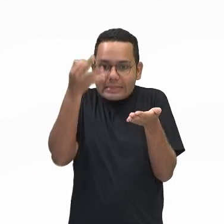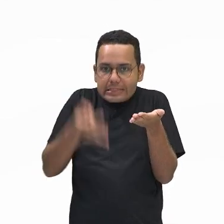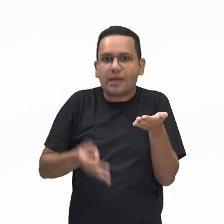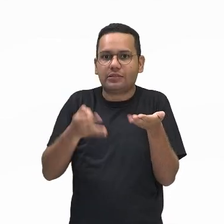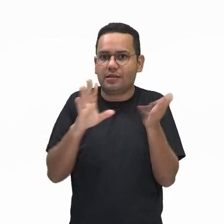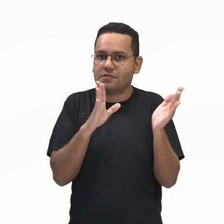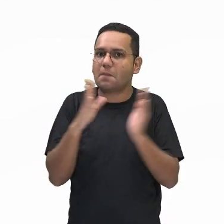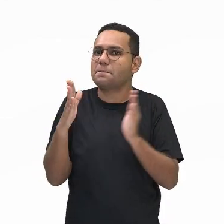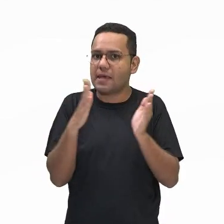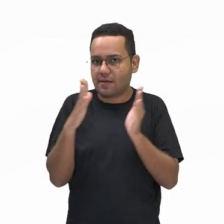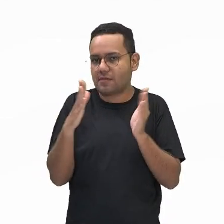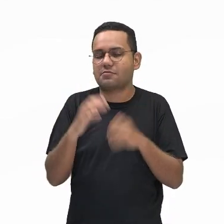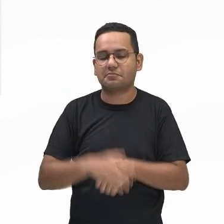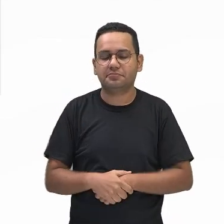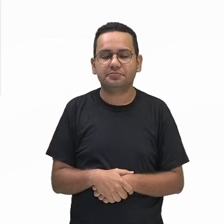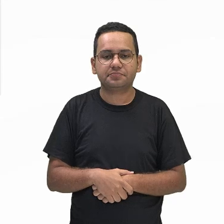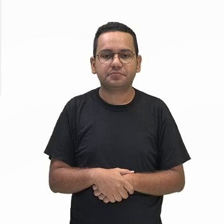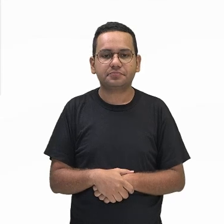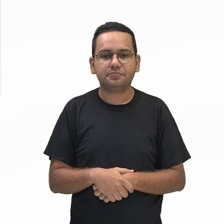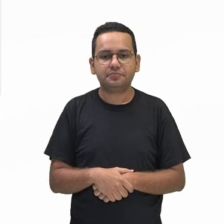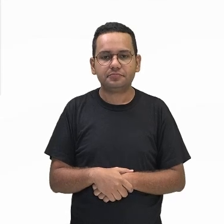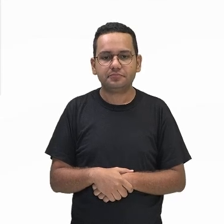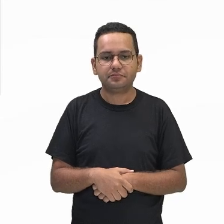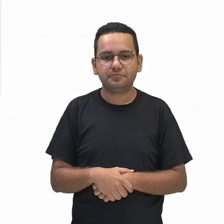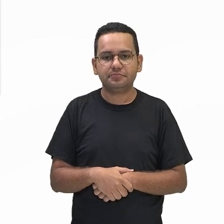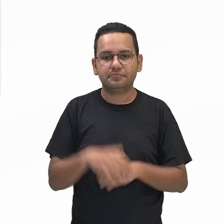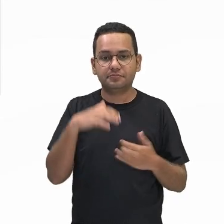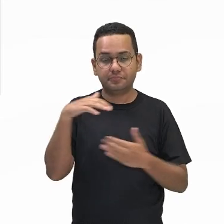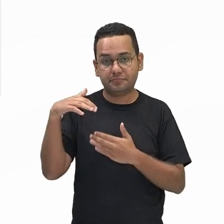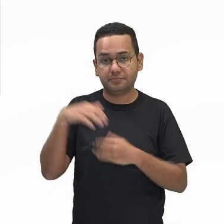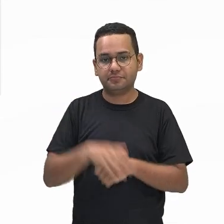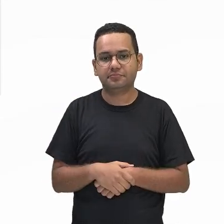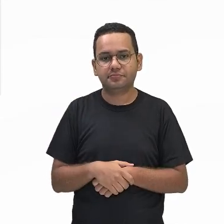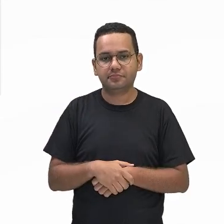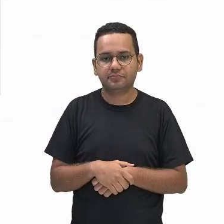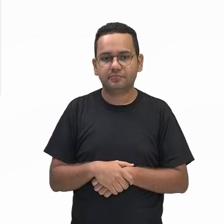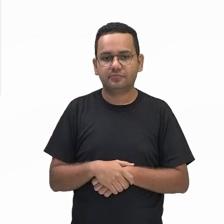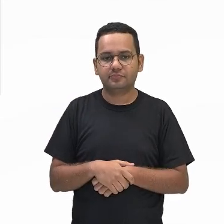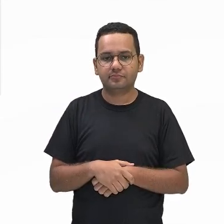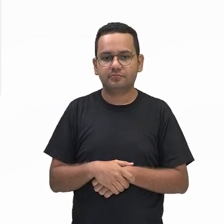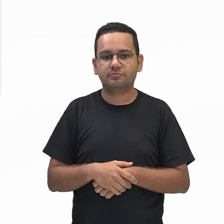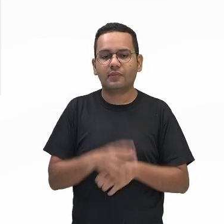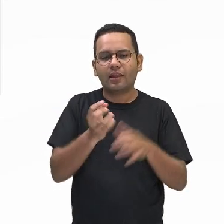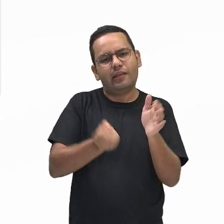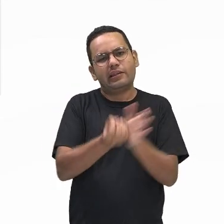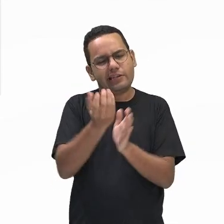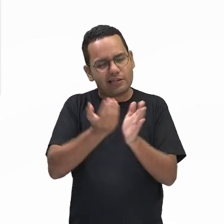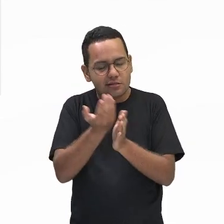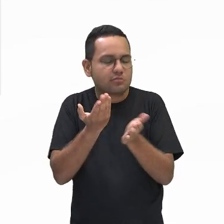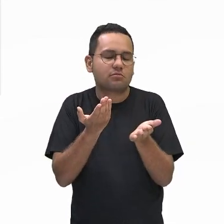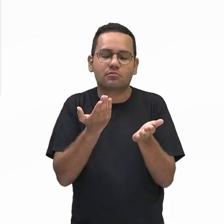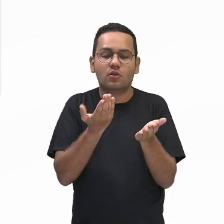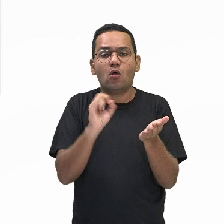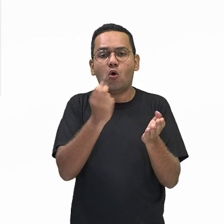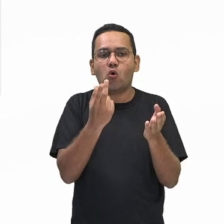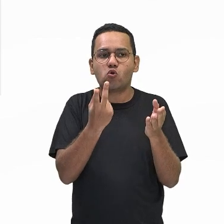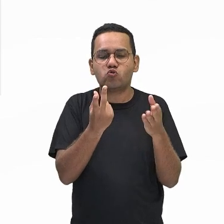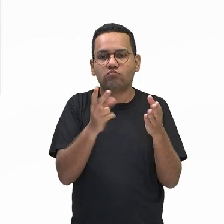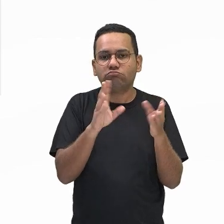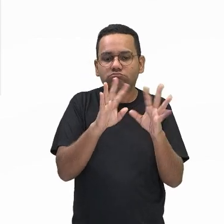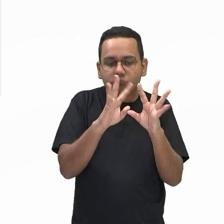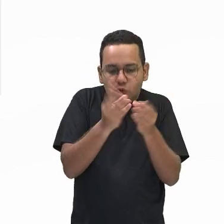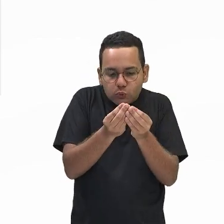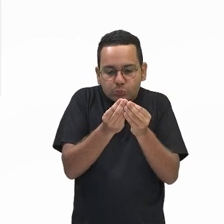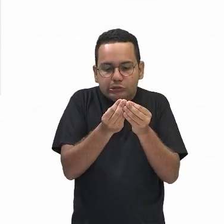na área da medicina. A gente observa ainda na área da indústria alimentícia, né, a gente pode ter alimentos